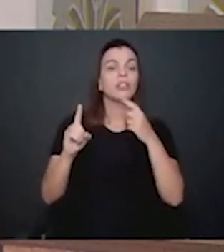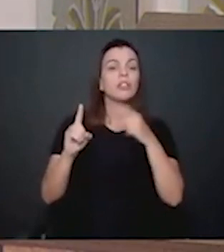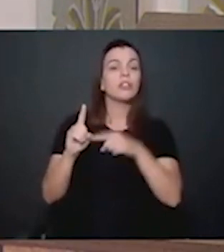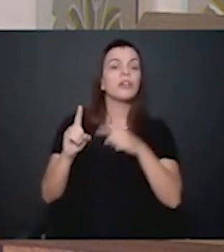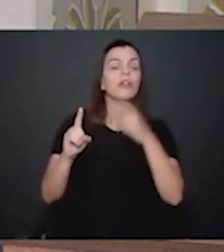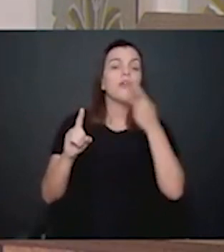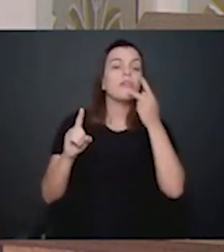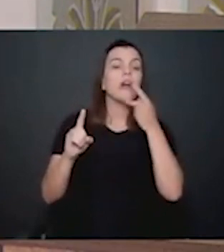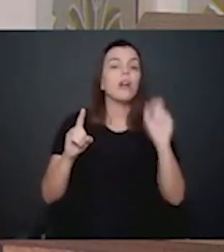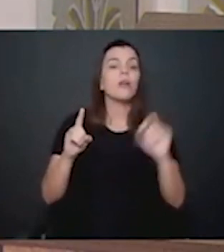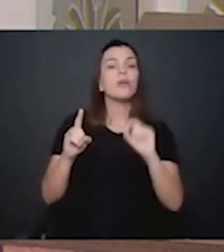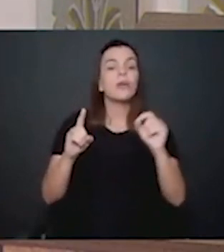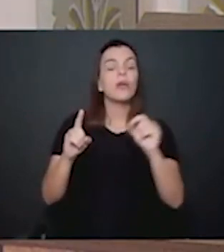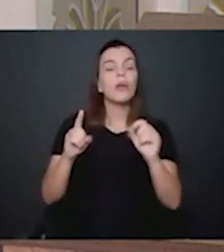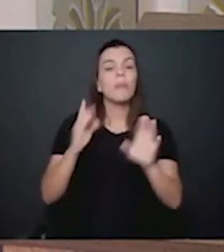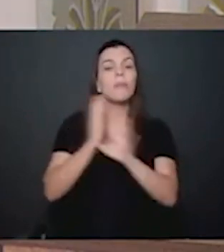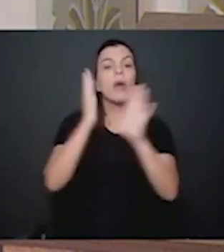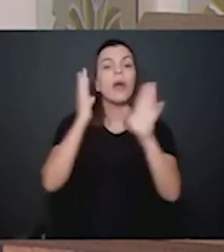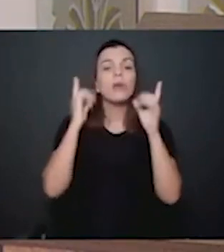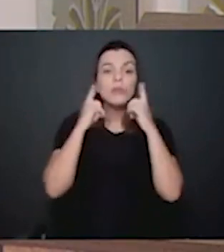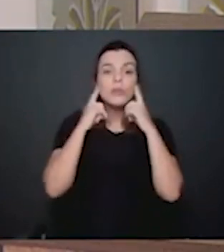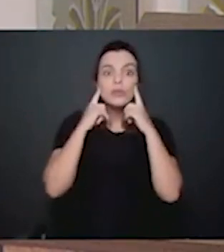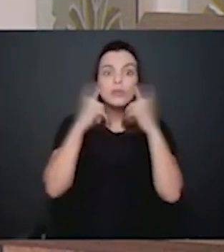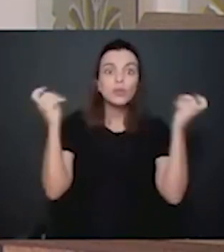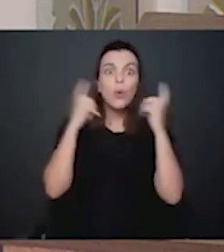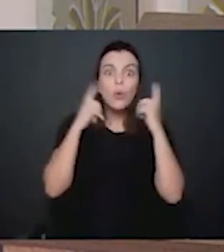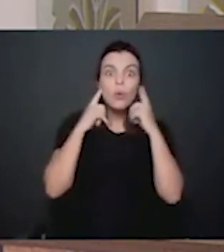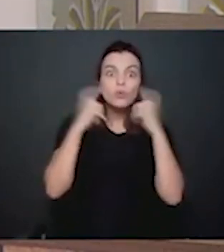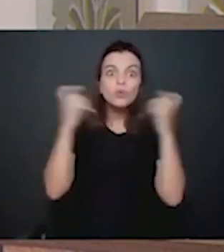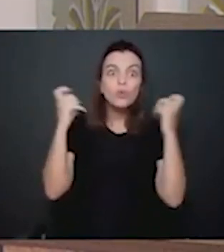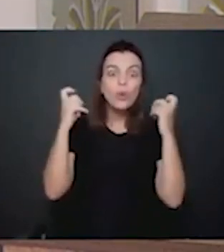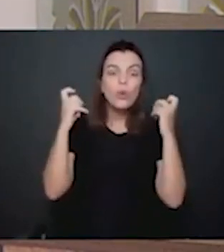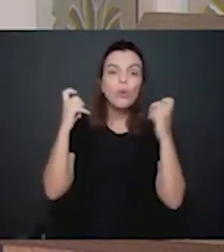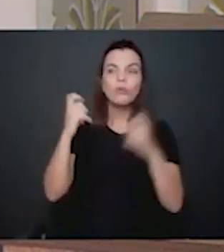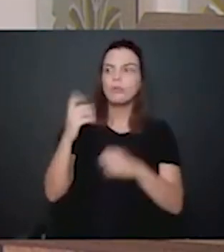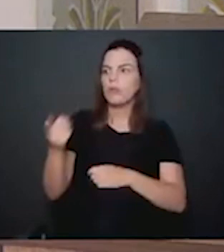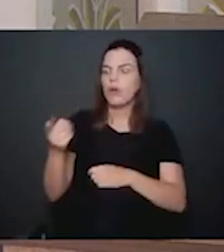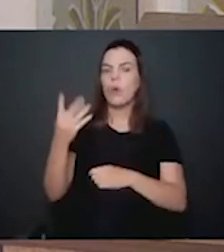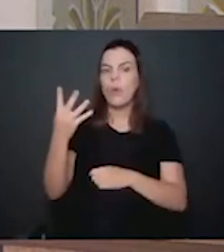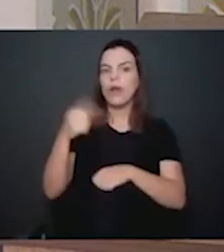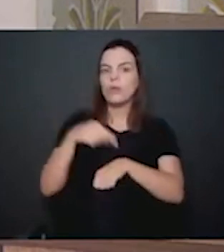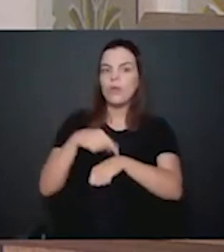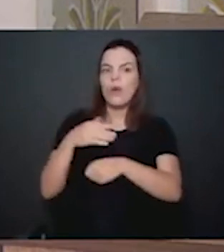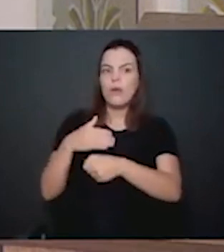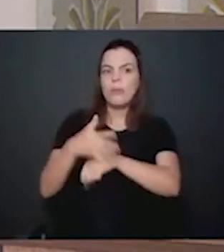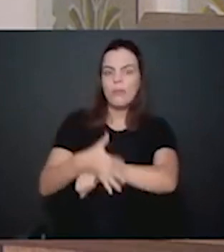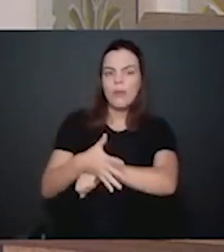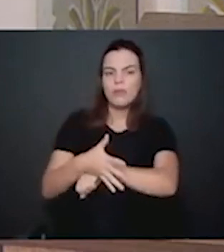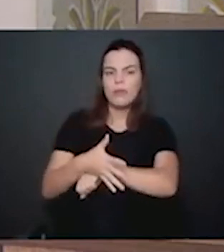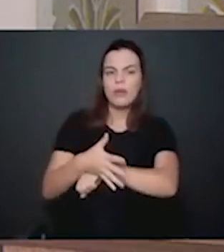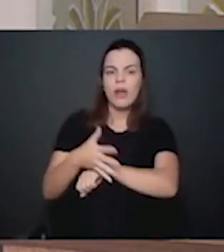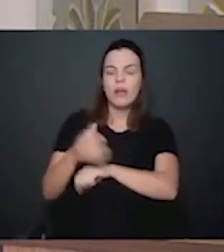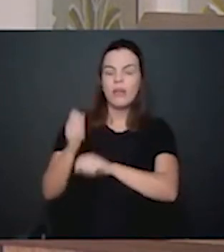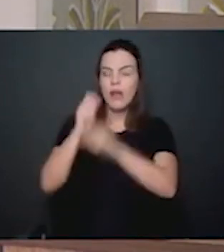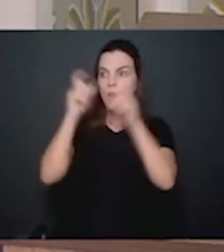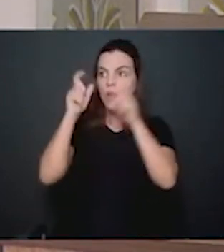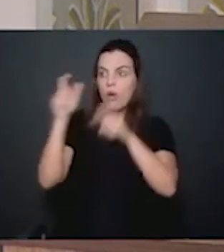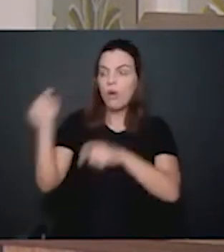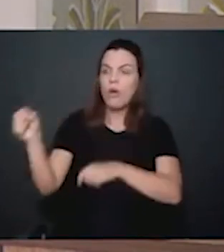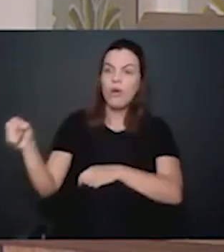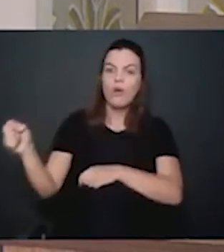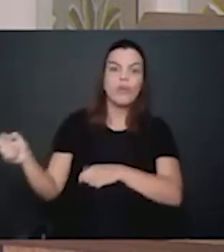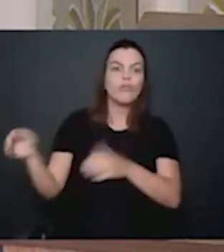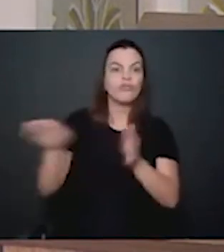ou seja o cara saiu 4:30 da manhã correu das 6:30 até às 7:30 8 horas da manhã e fica duas duas horas e meia